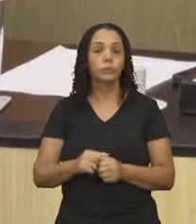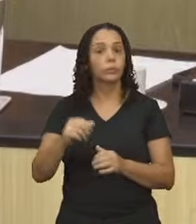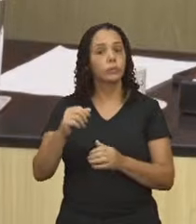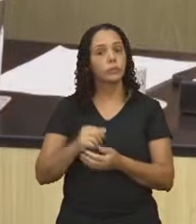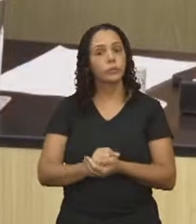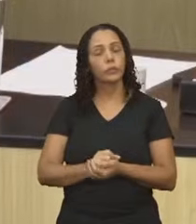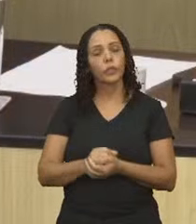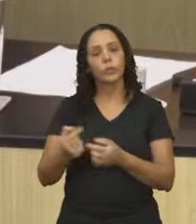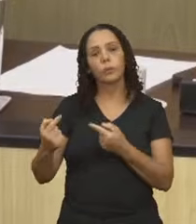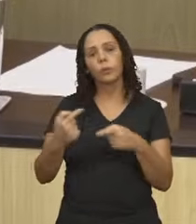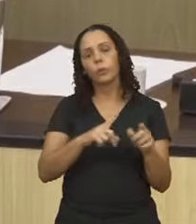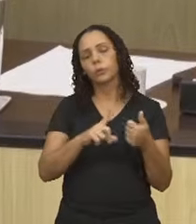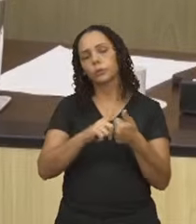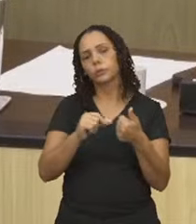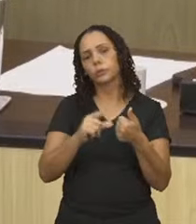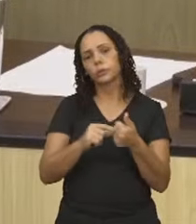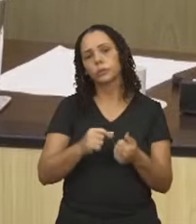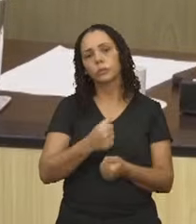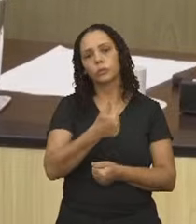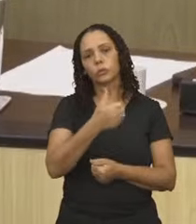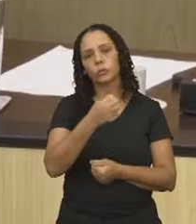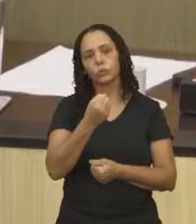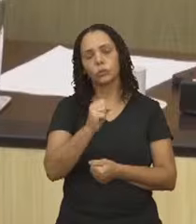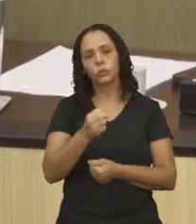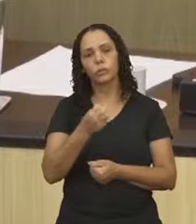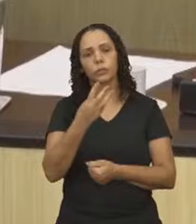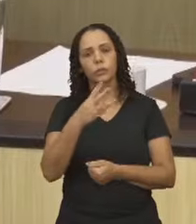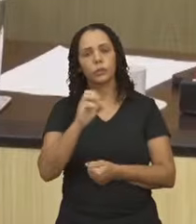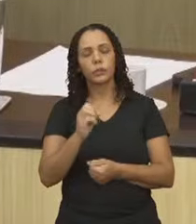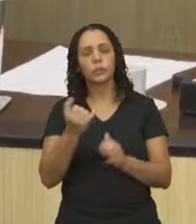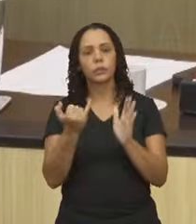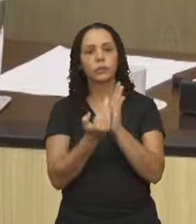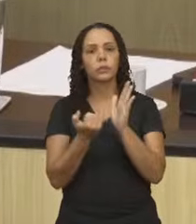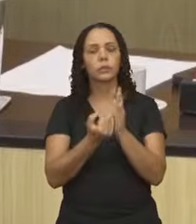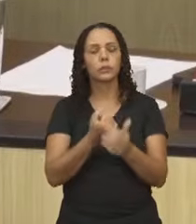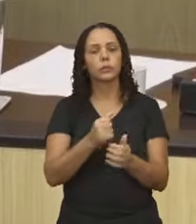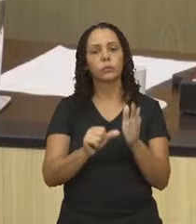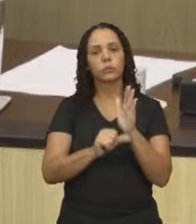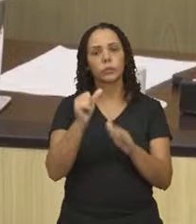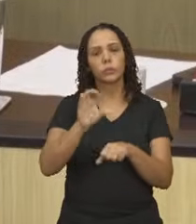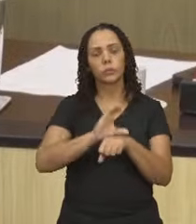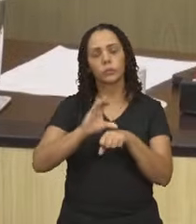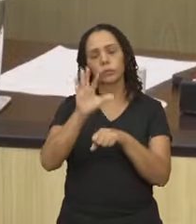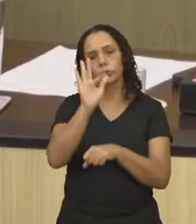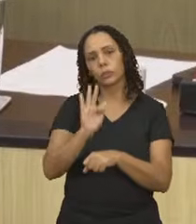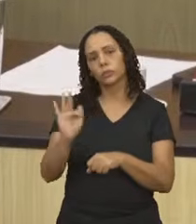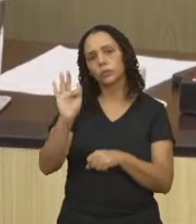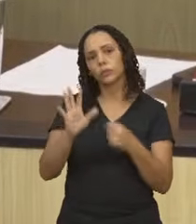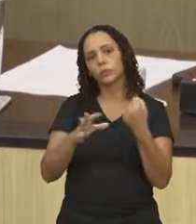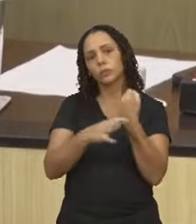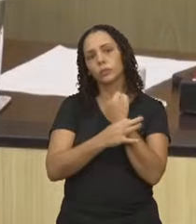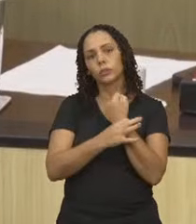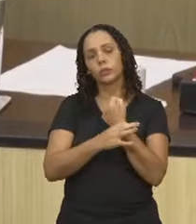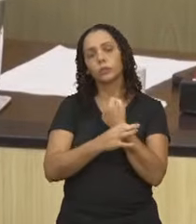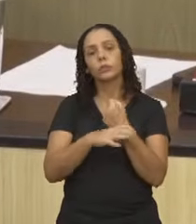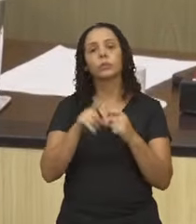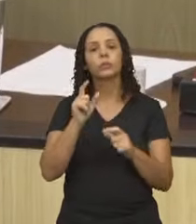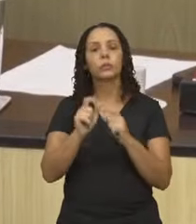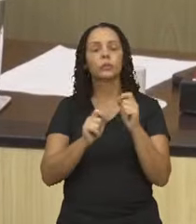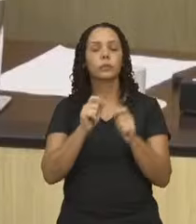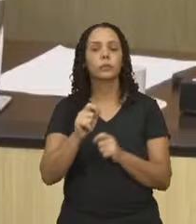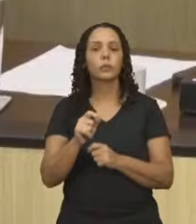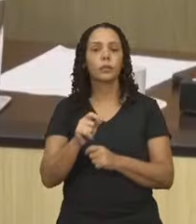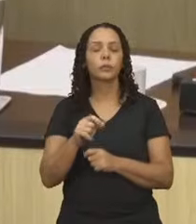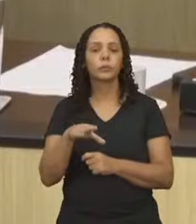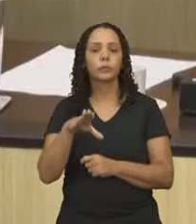18 e 30, inciso 1º da Constituição Federal, que asseguram a autonomia municipal e a questão de